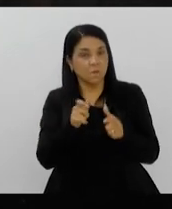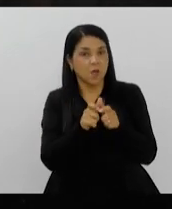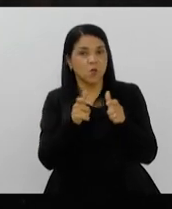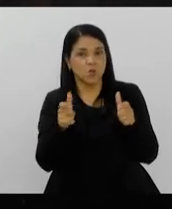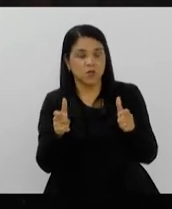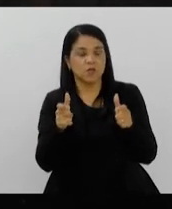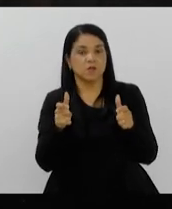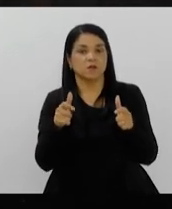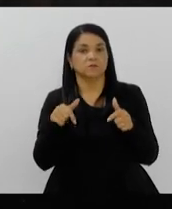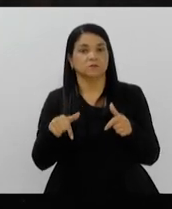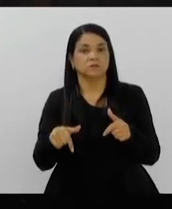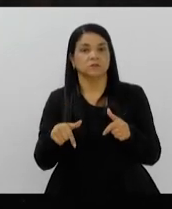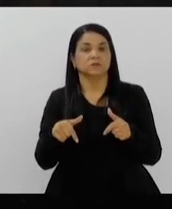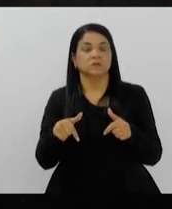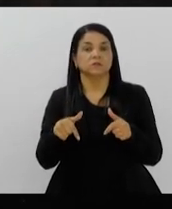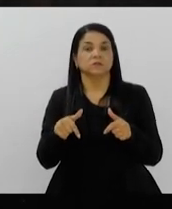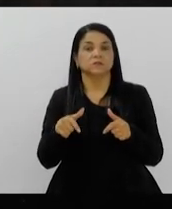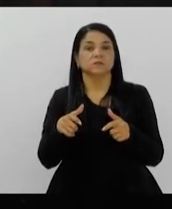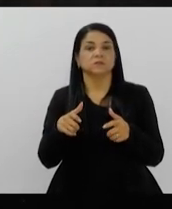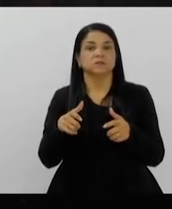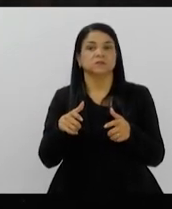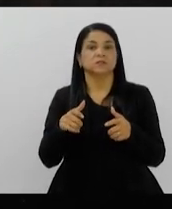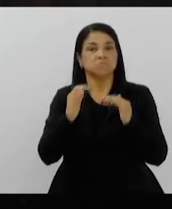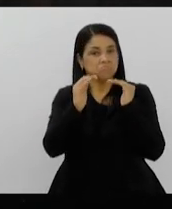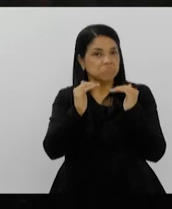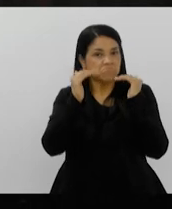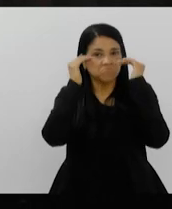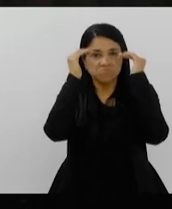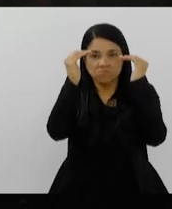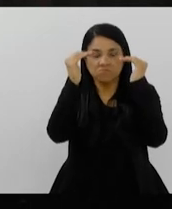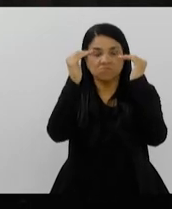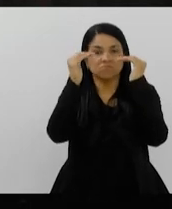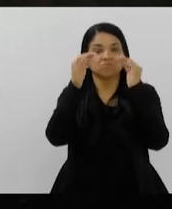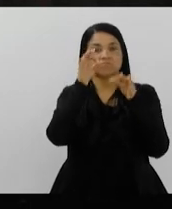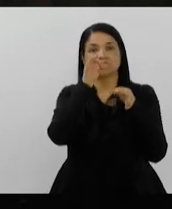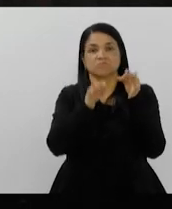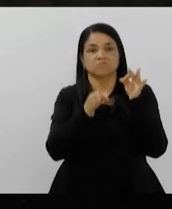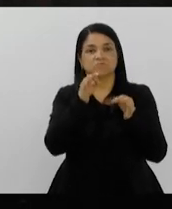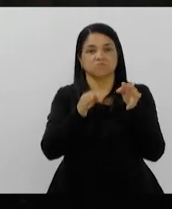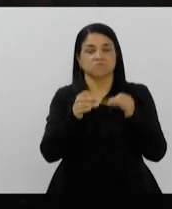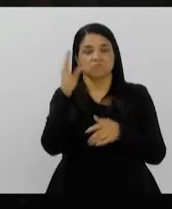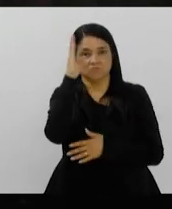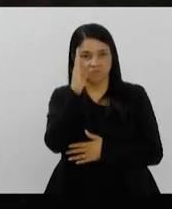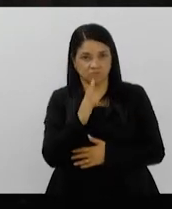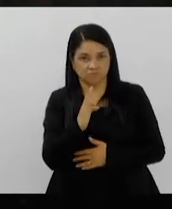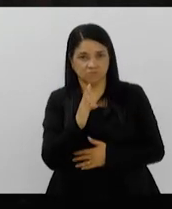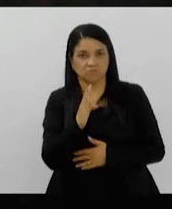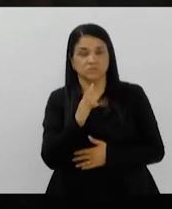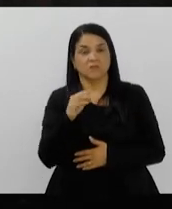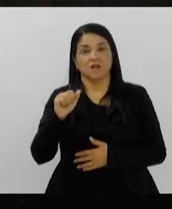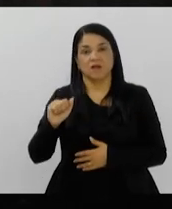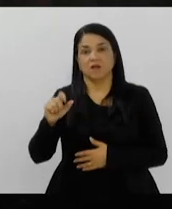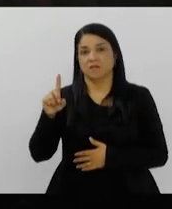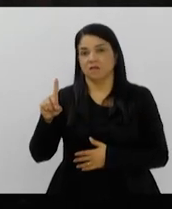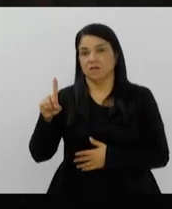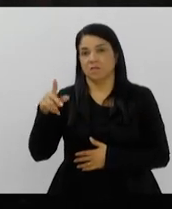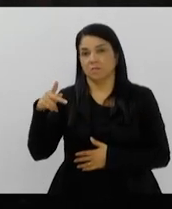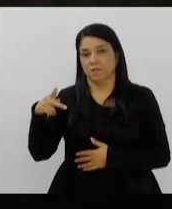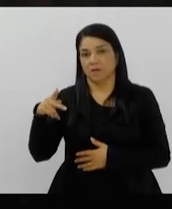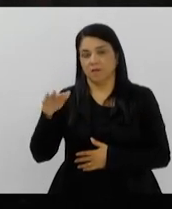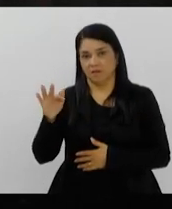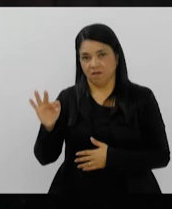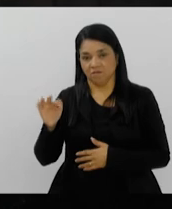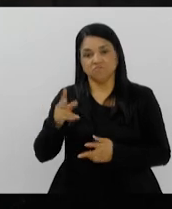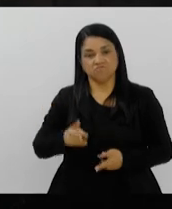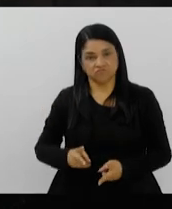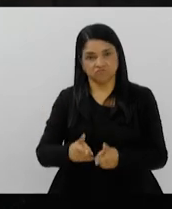do colegiado daqueles que são a maior autoridade judicial do nosso país. Então, a DPF ela seguirá